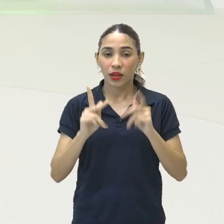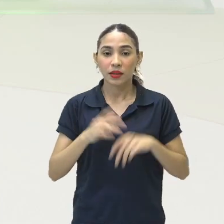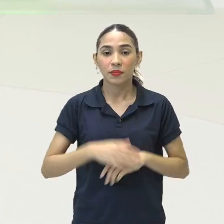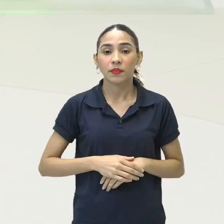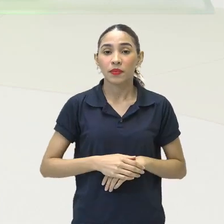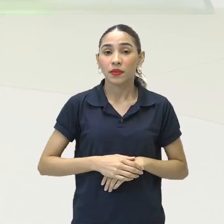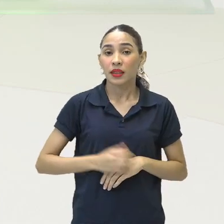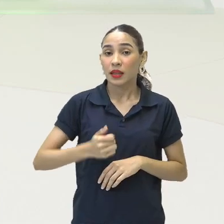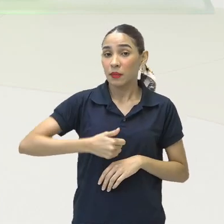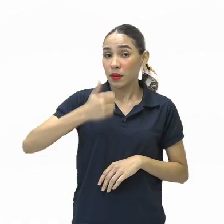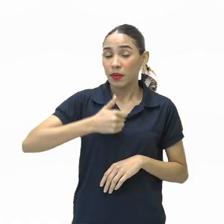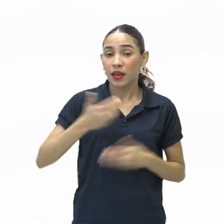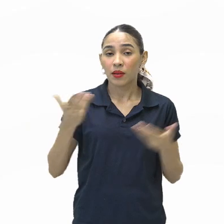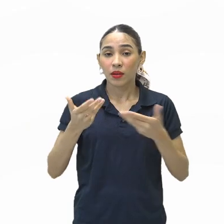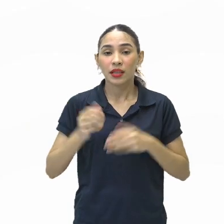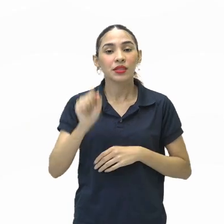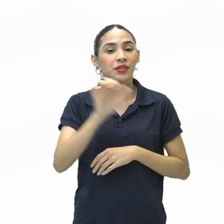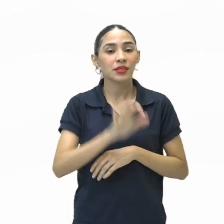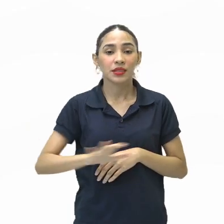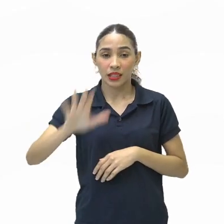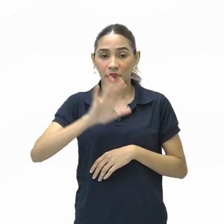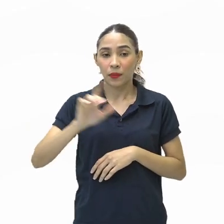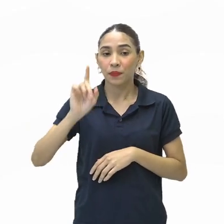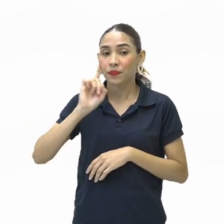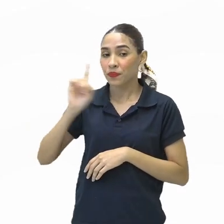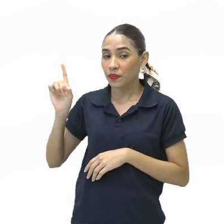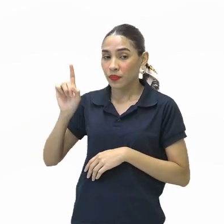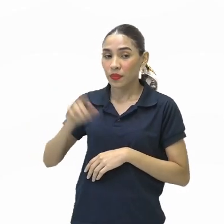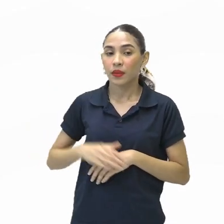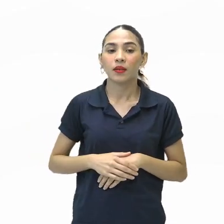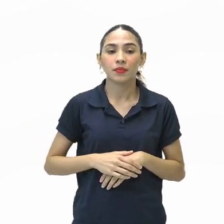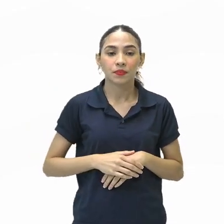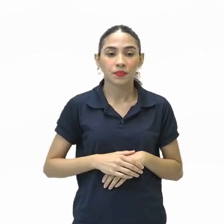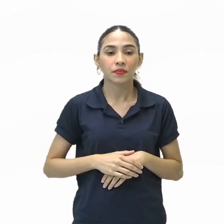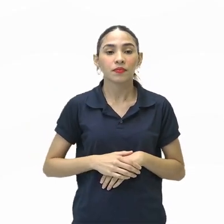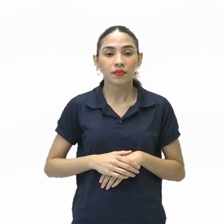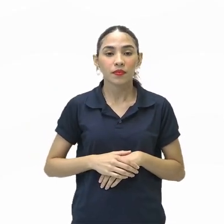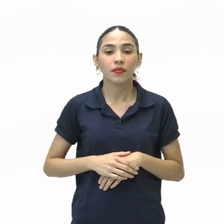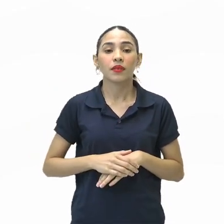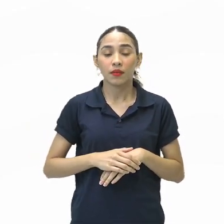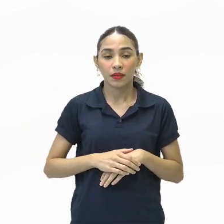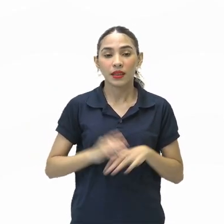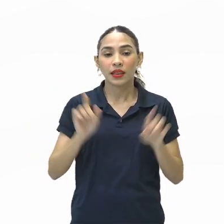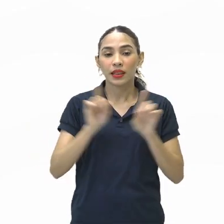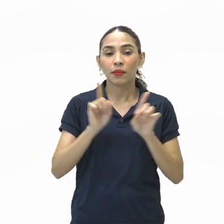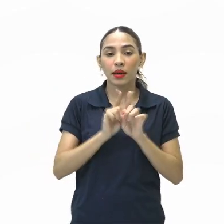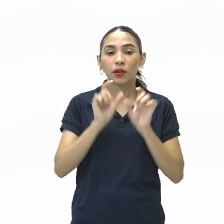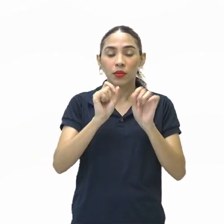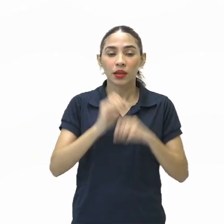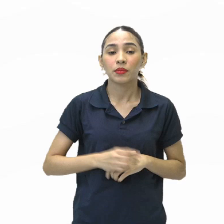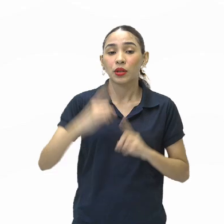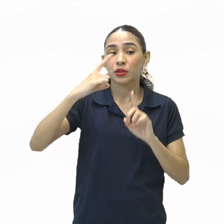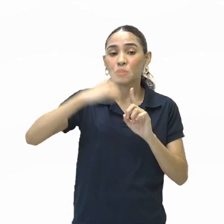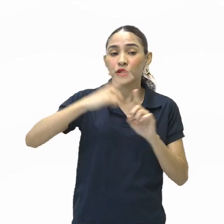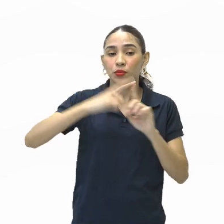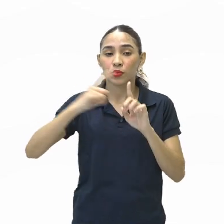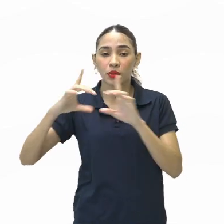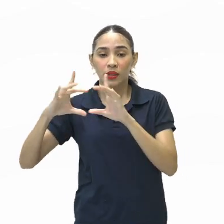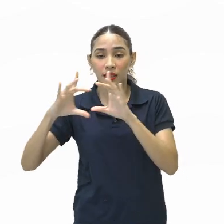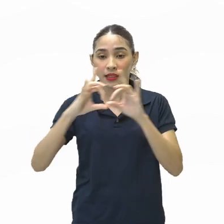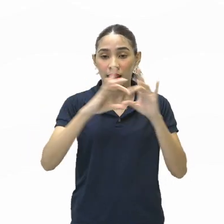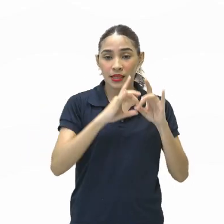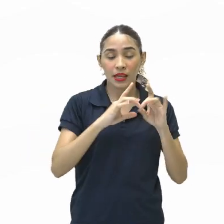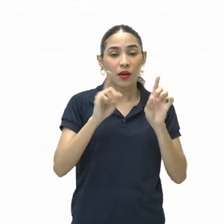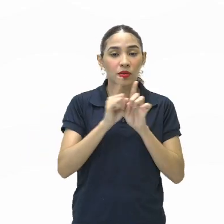Primeiro, vamos ver, no geral, aqui a classificação. As alicíclicas, elas também são classificadas quanto ao tipo de ligação e